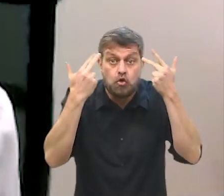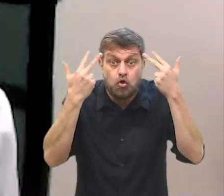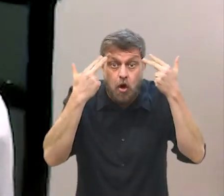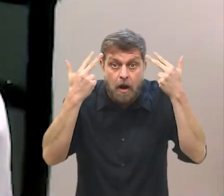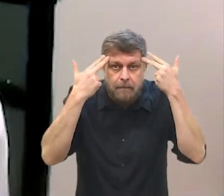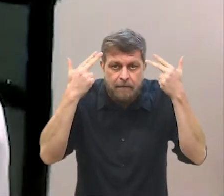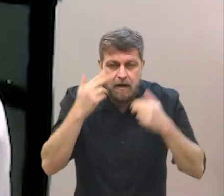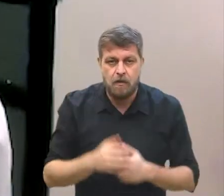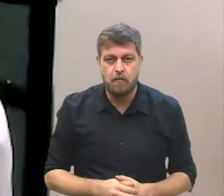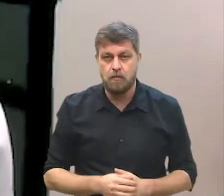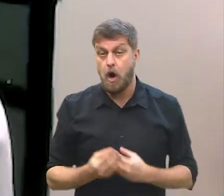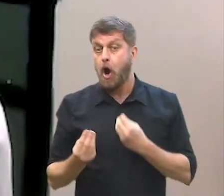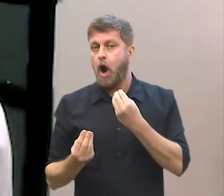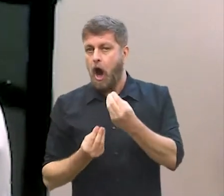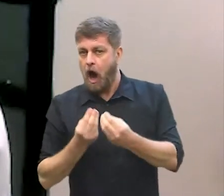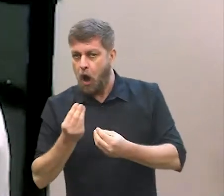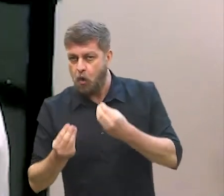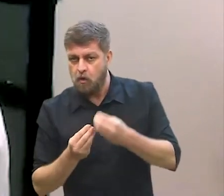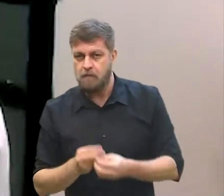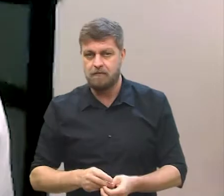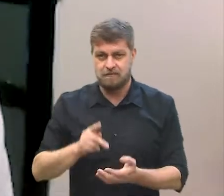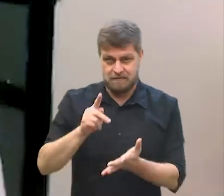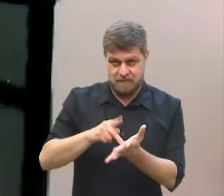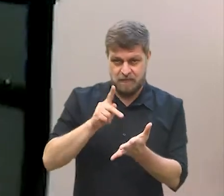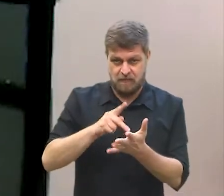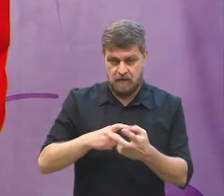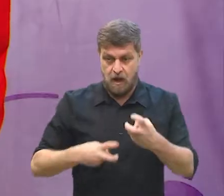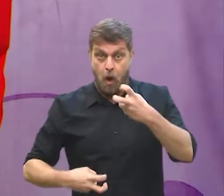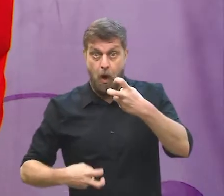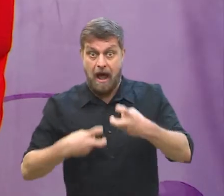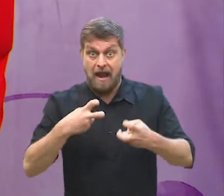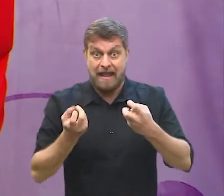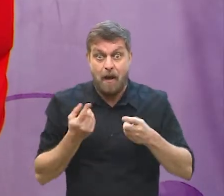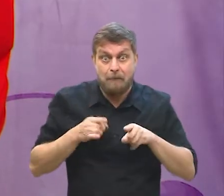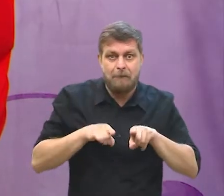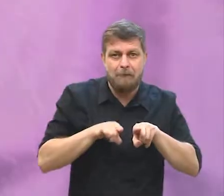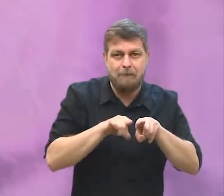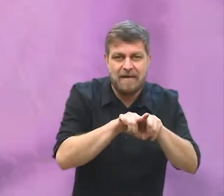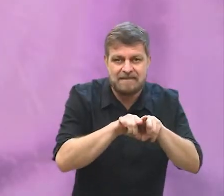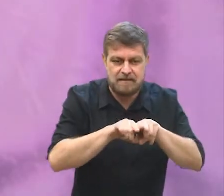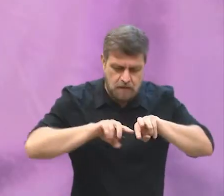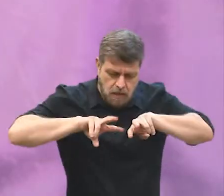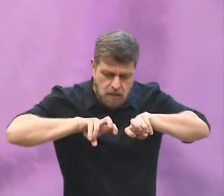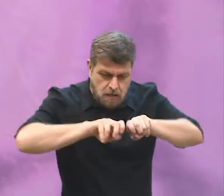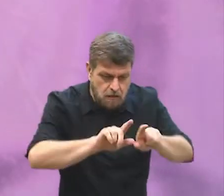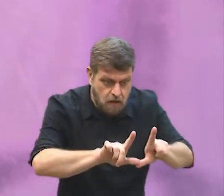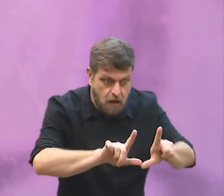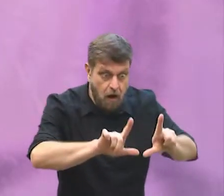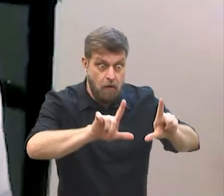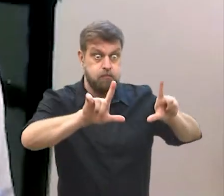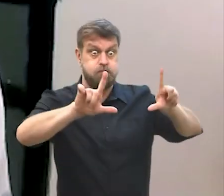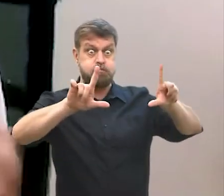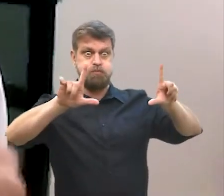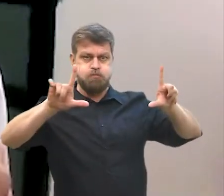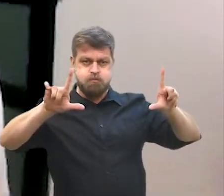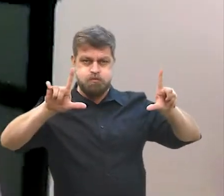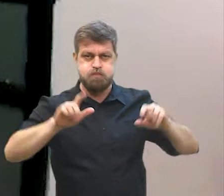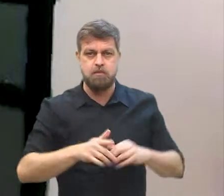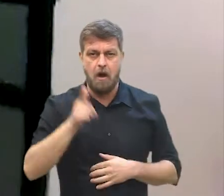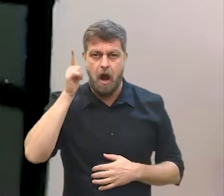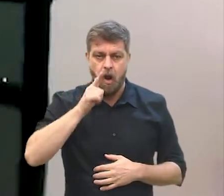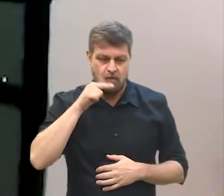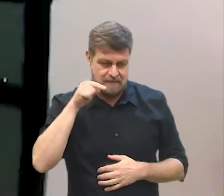depois. E para isso, né, na verdade, o robô ele é um aliado, porque ele define muito bem a imagem, então você consegue falar muito bem,